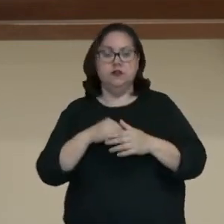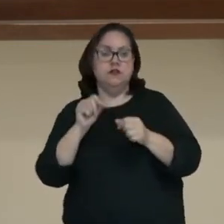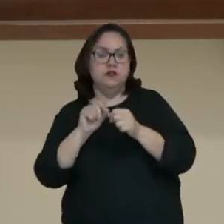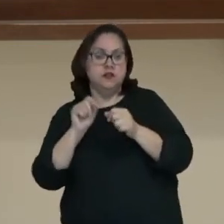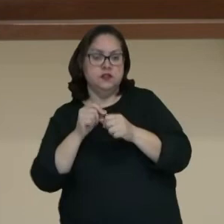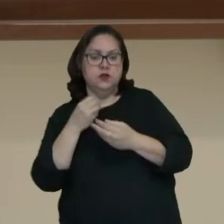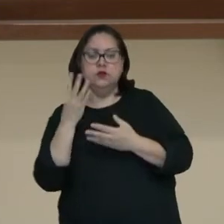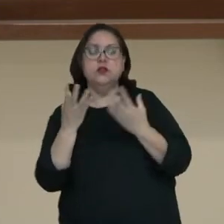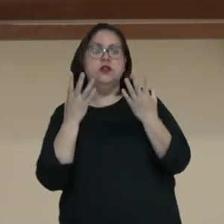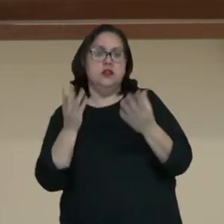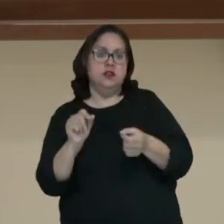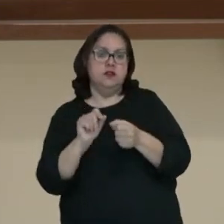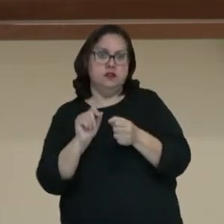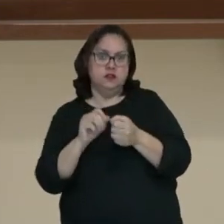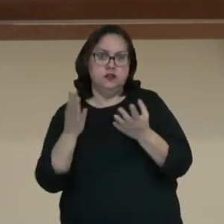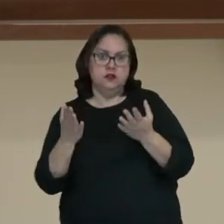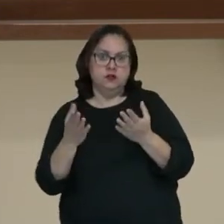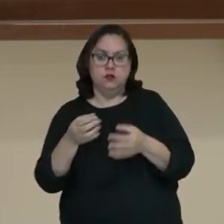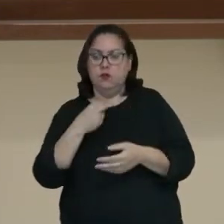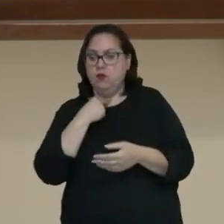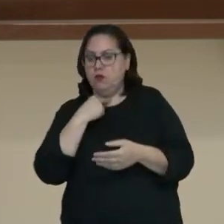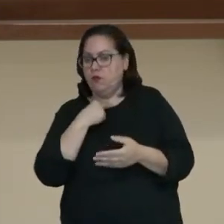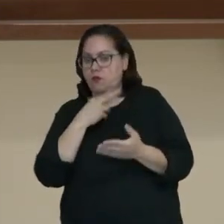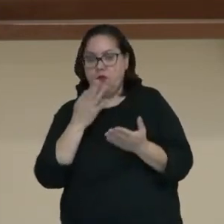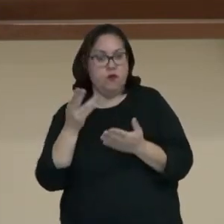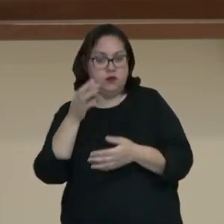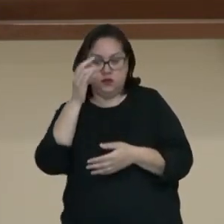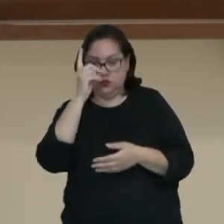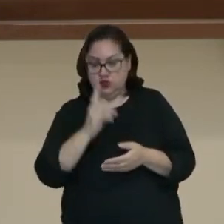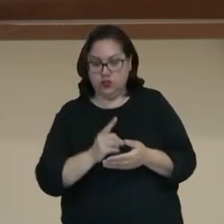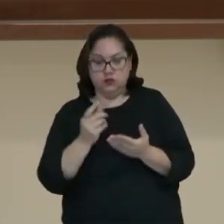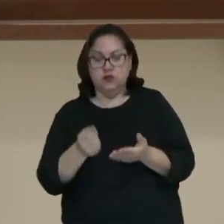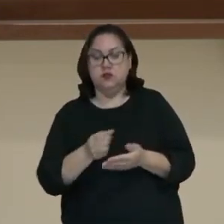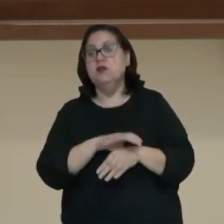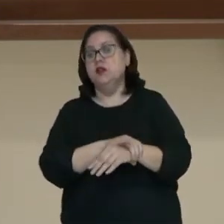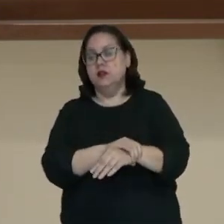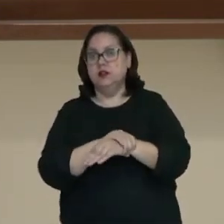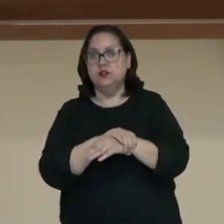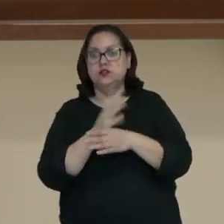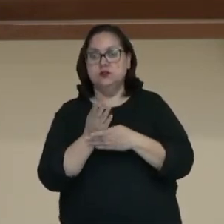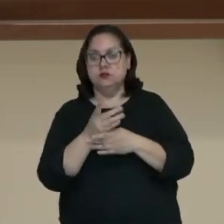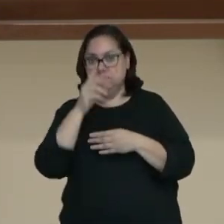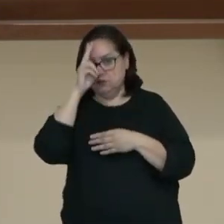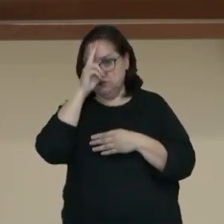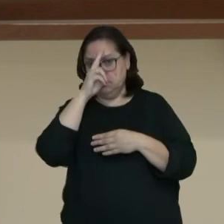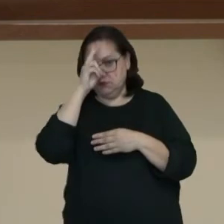do que quer que for, não pode ferir direitos que já estão garantidos.